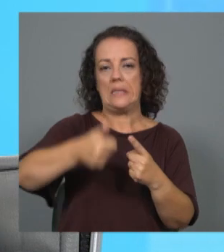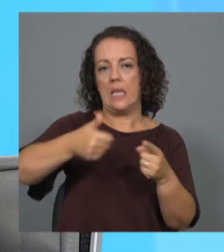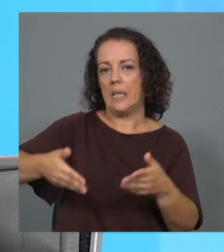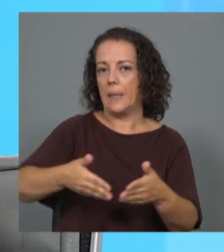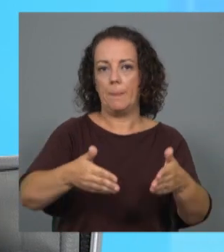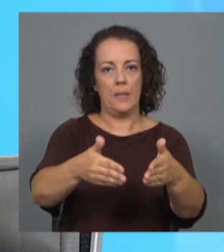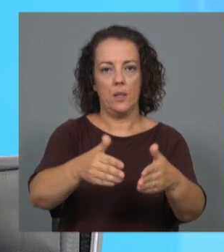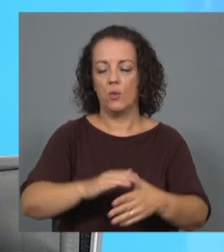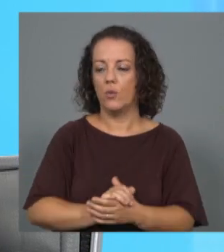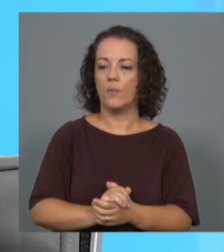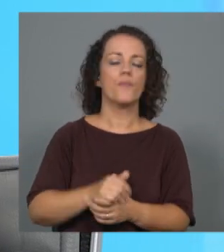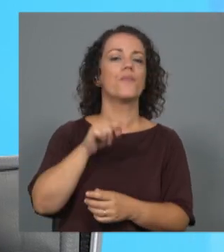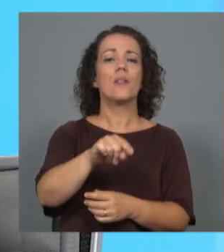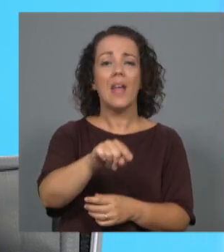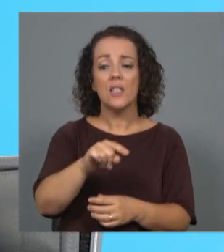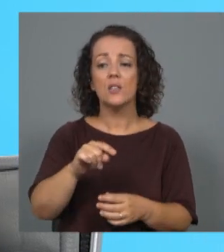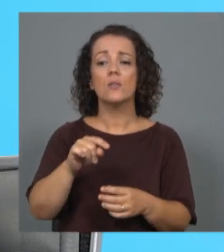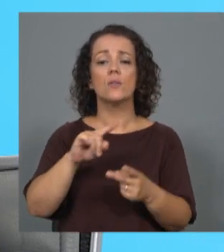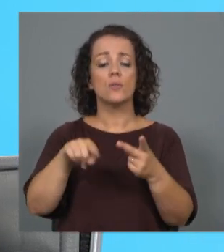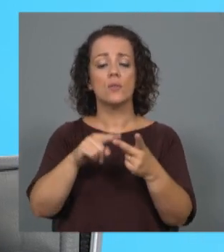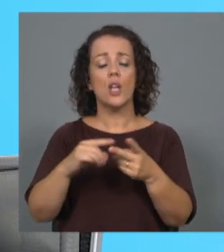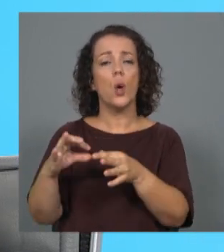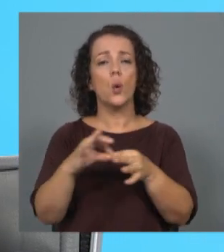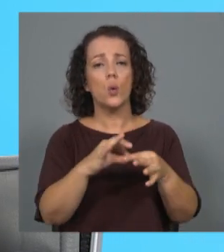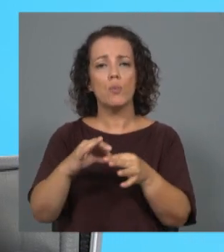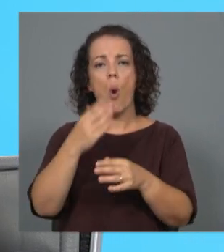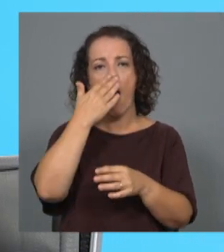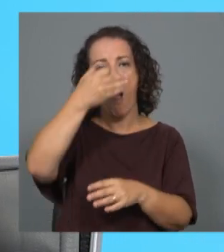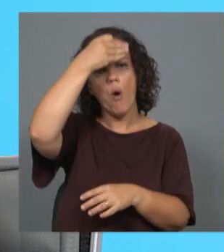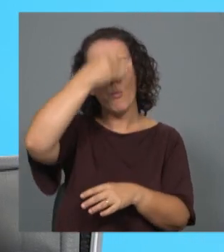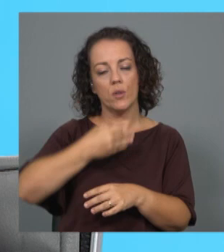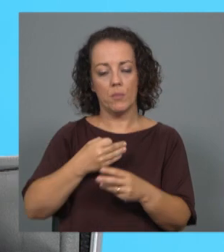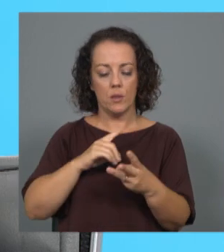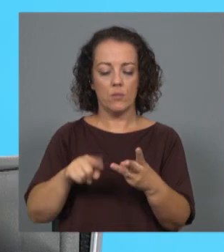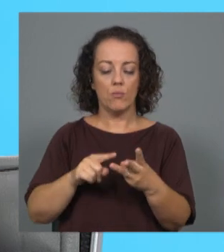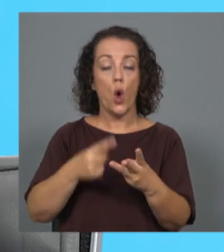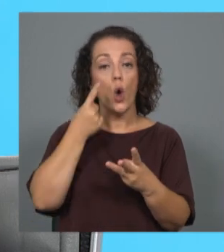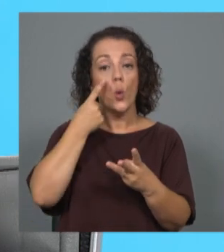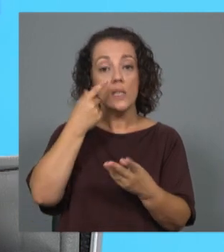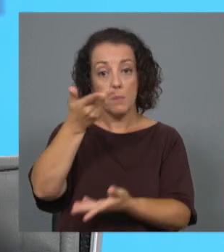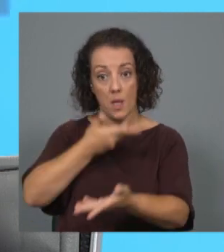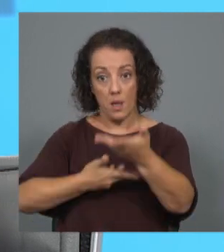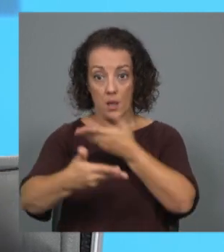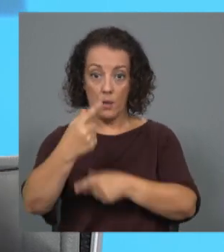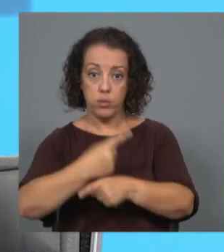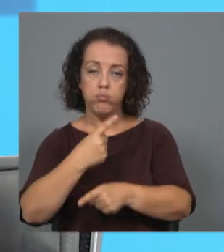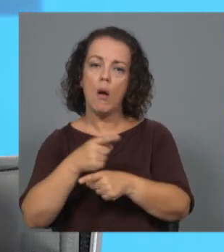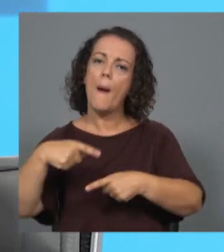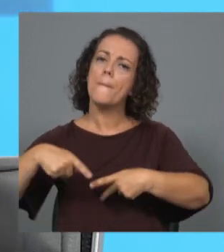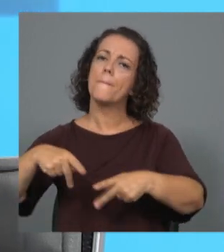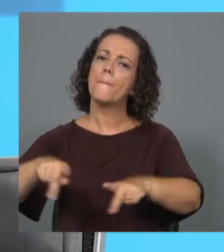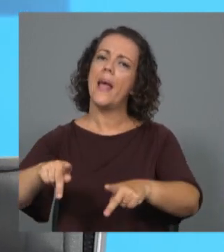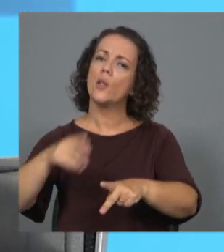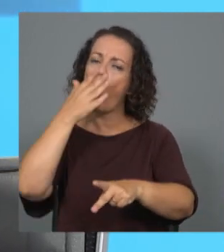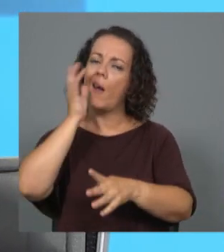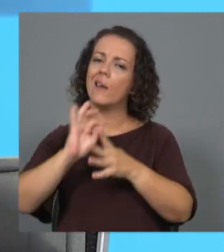a colaboração como conduta, o conhecimento mútuo como método e critério. Isto disse o Papa Francisco